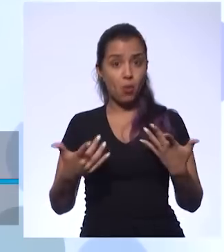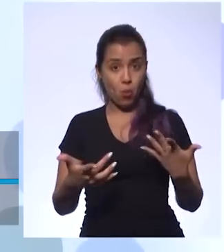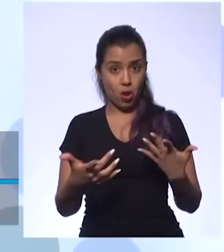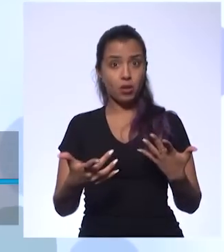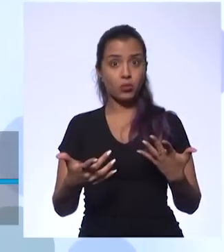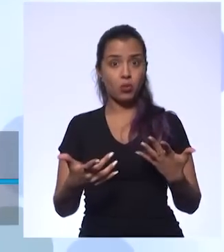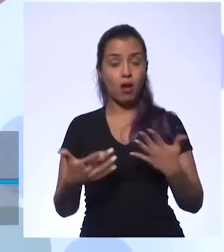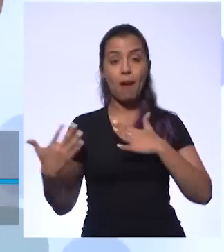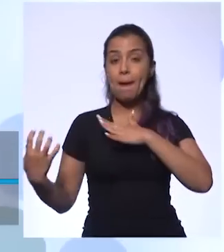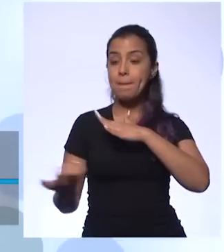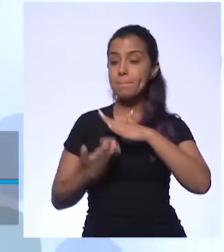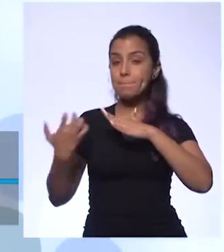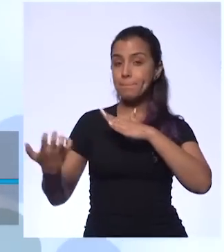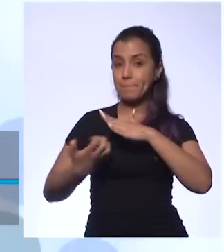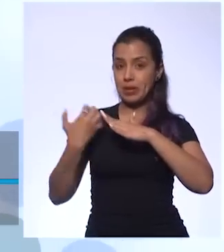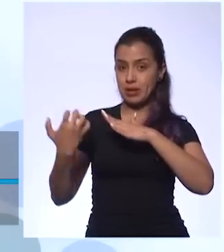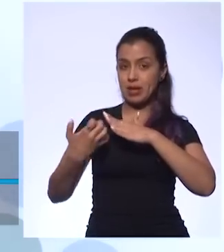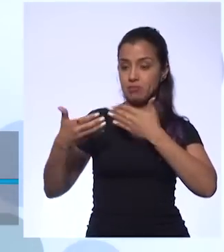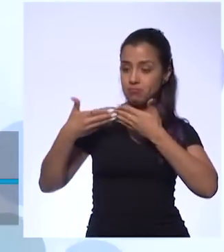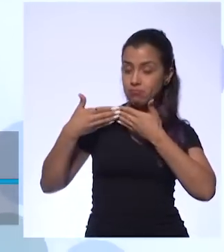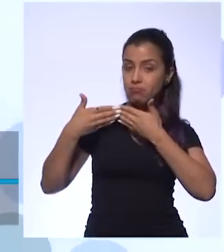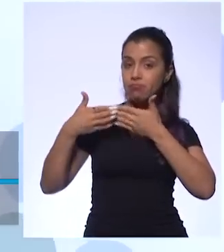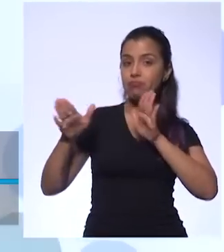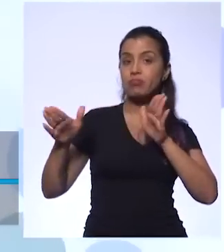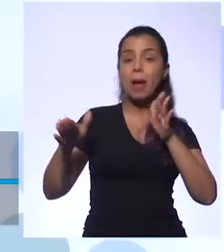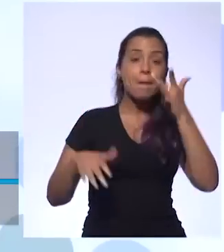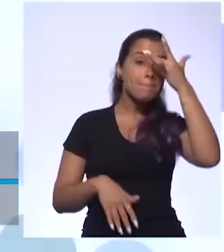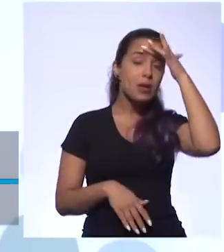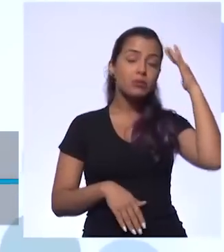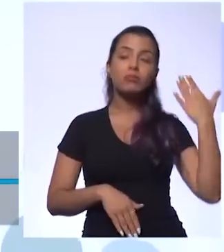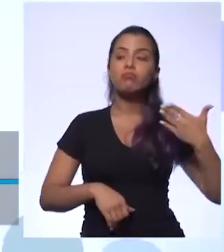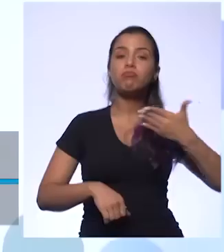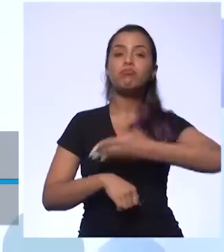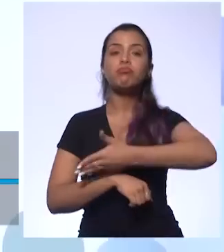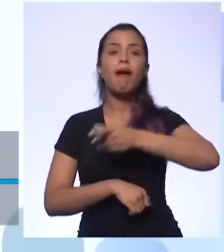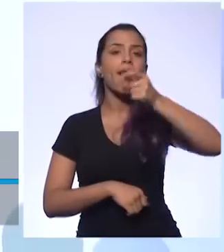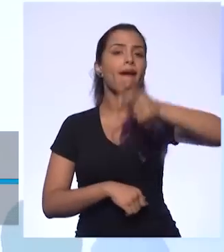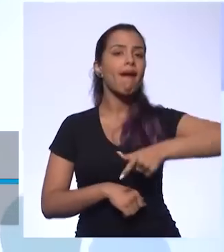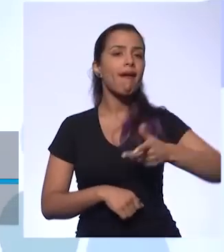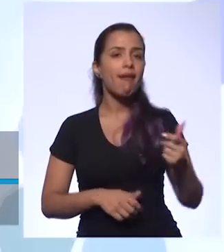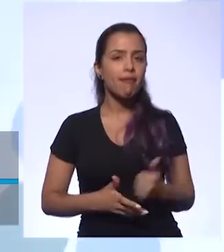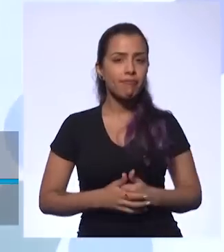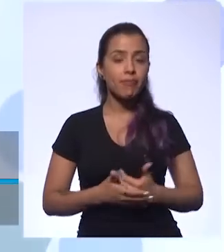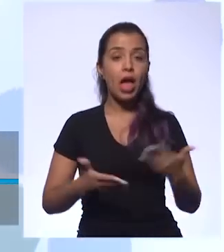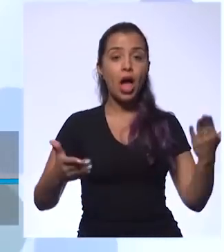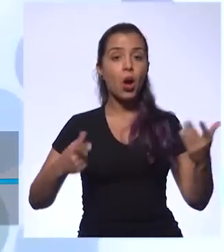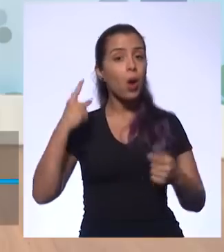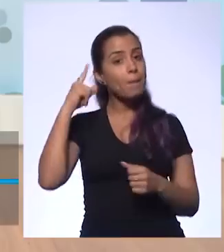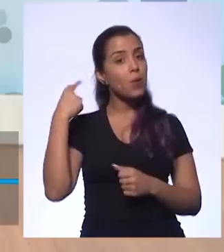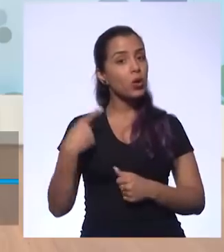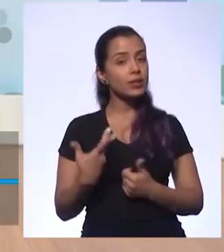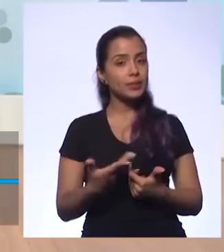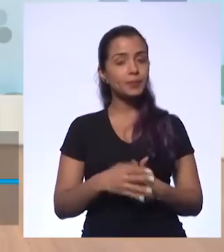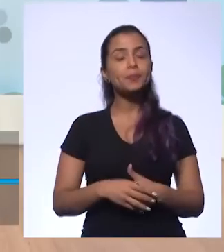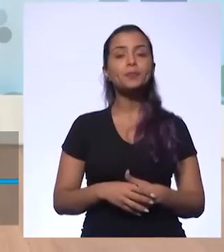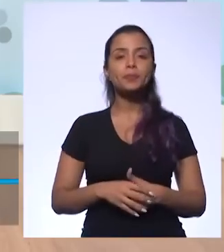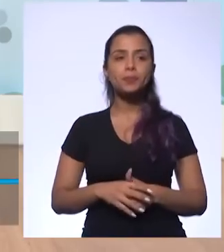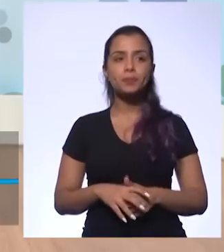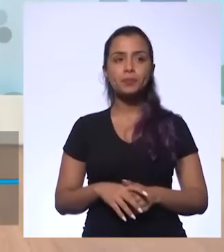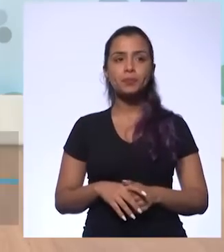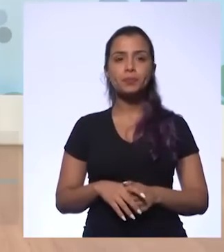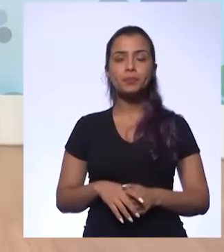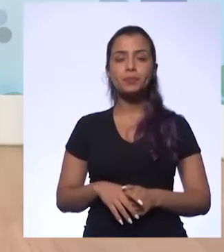chega, quem vai ter o direito? Ou seja, quando alguém se apropria do espaço, e aí, por gentileza, Mônica, és tu. olha só. Tem